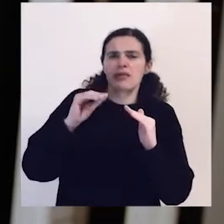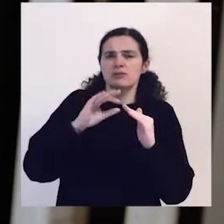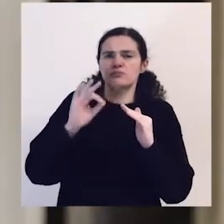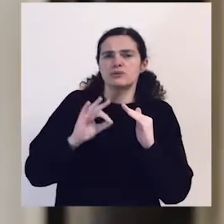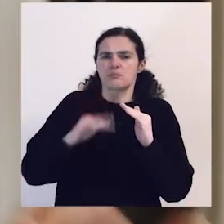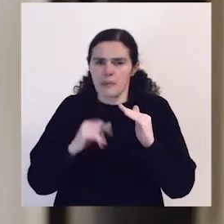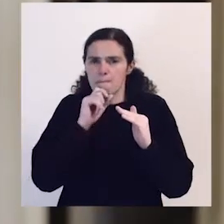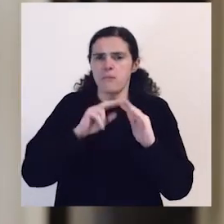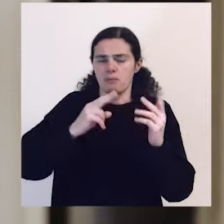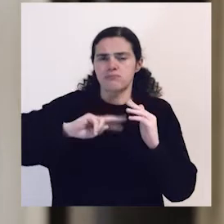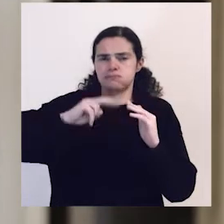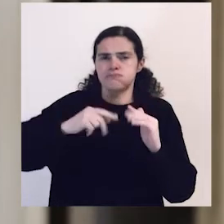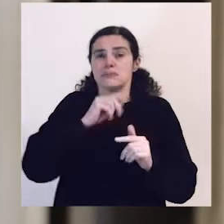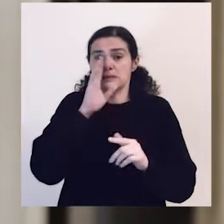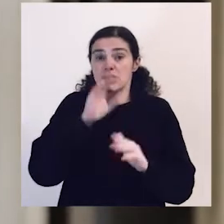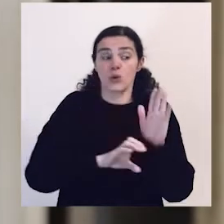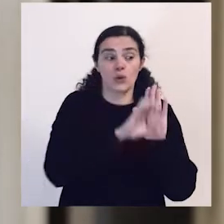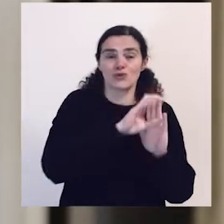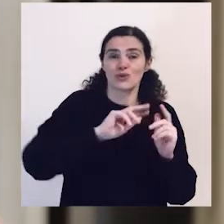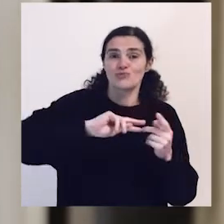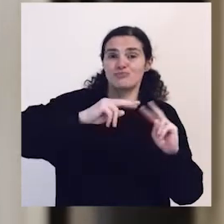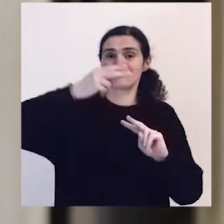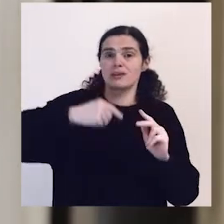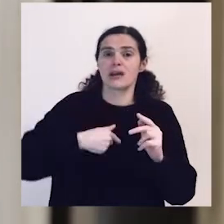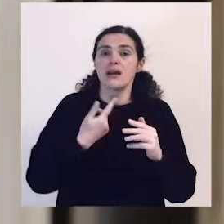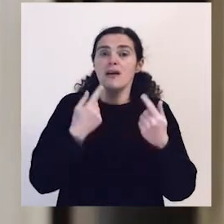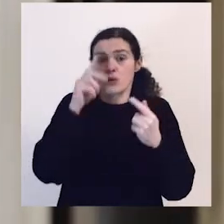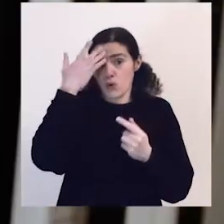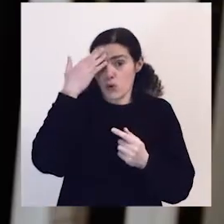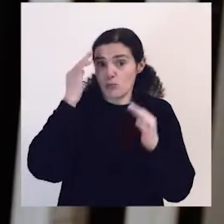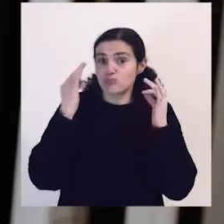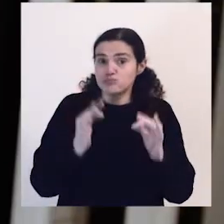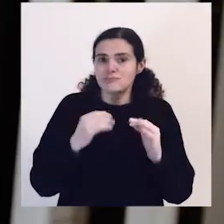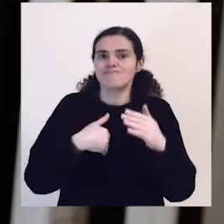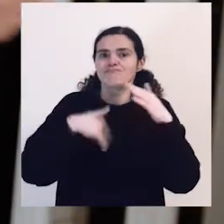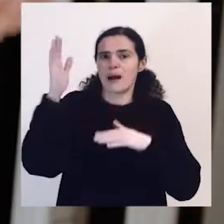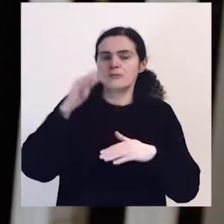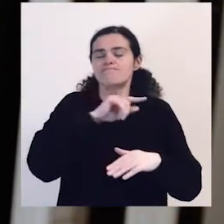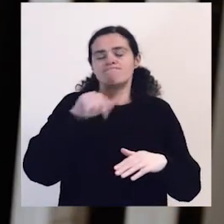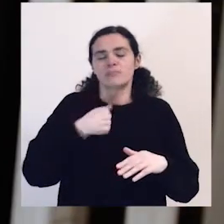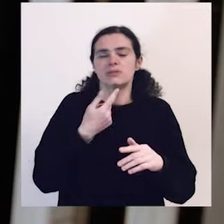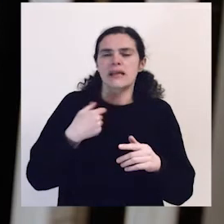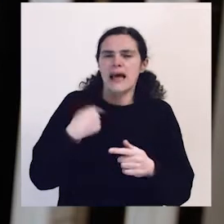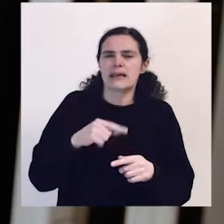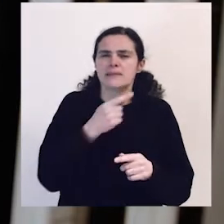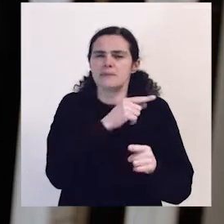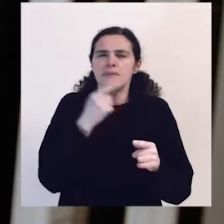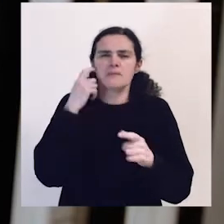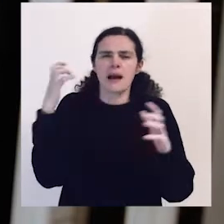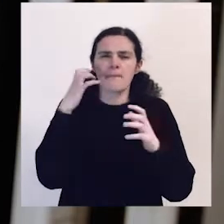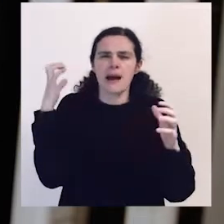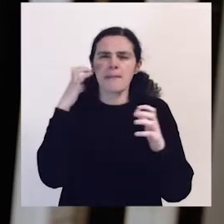10%. Sempre que estas condições se alteram e ultrapassam os valores definidos, os vários sensores que temos nas reservas